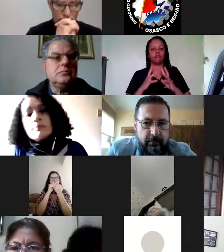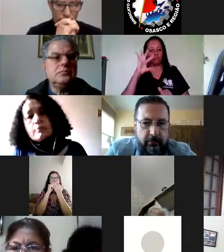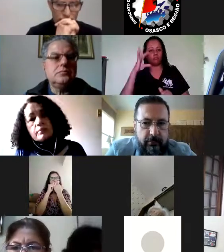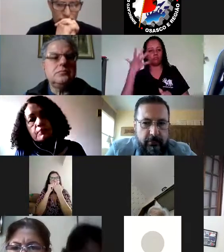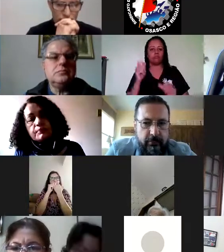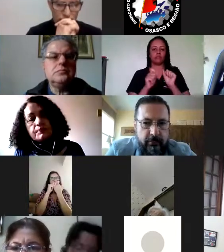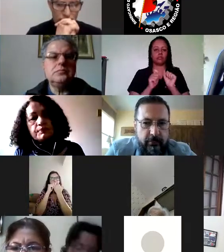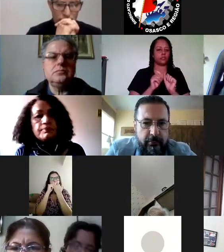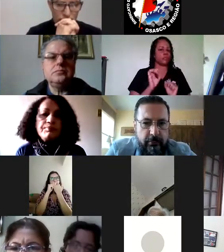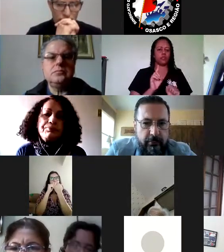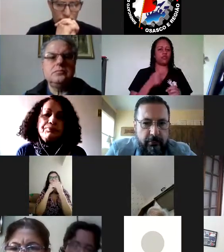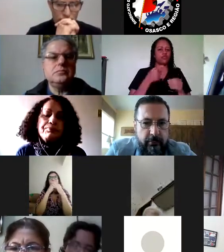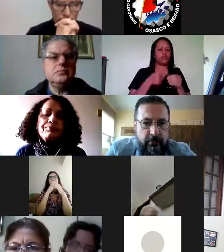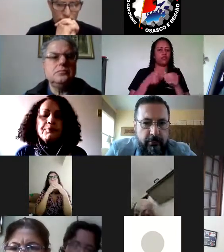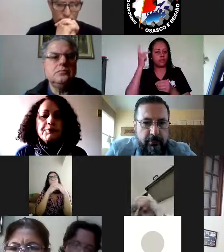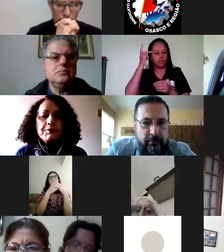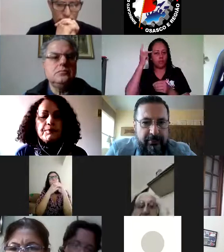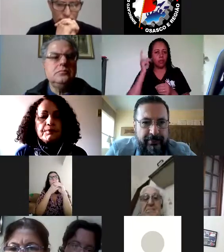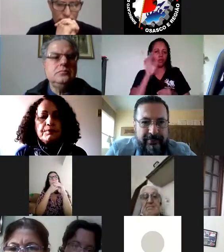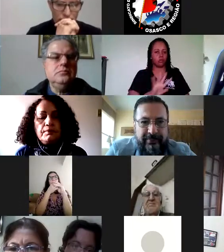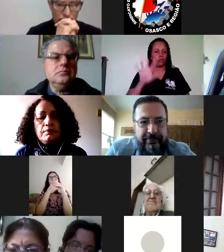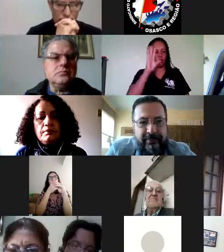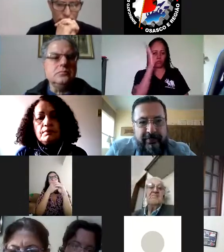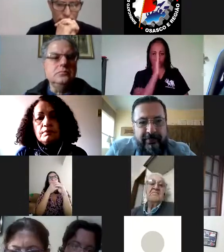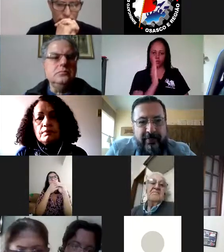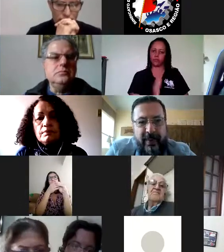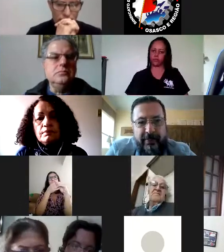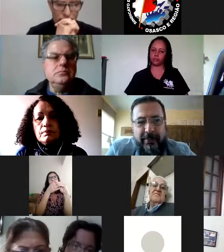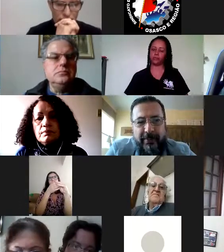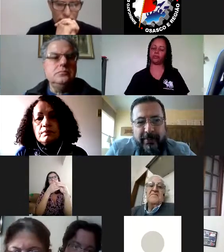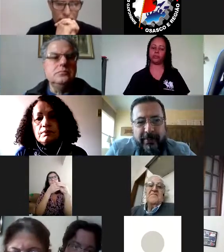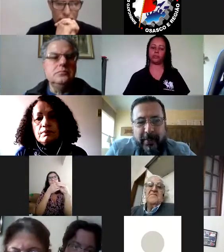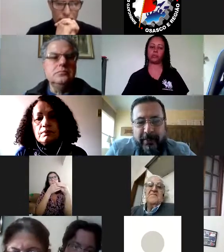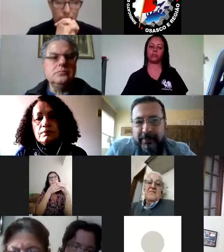Paulo, né, por Brasil. Cal, te devolvo a palavra.